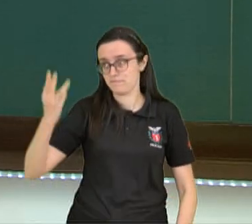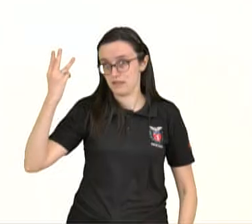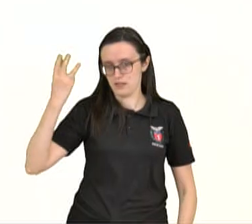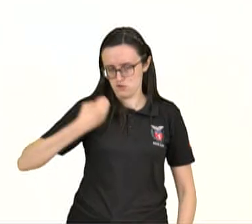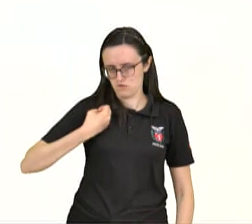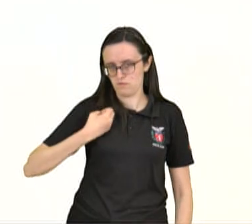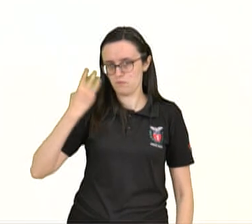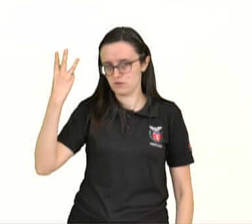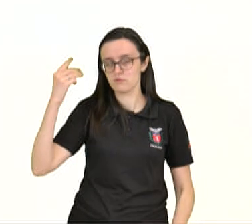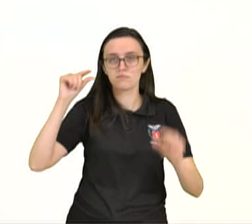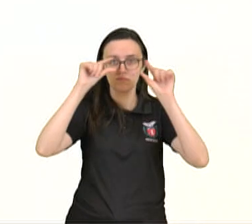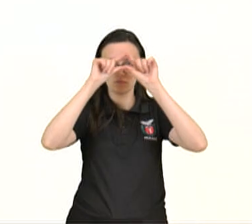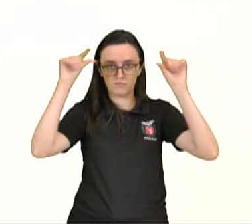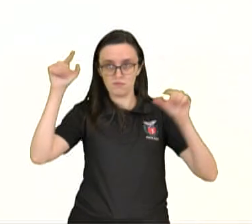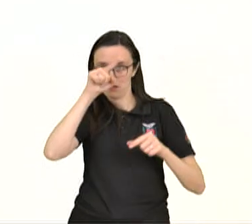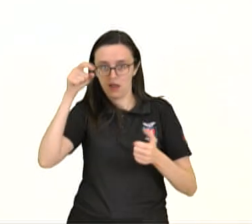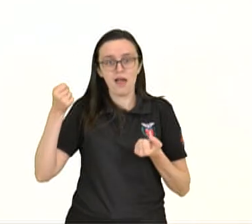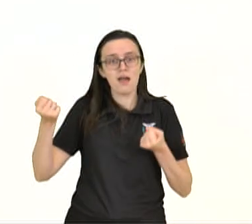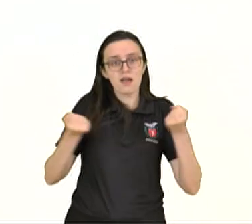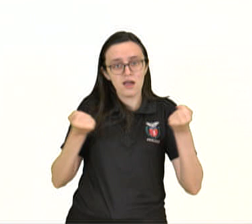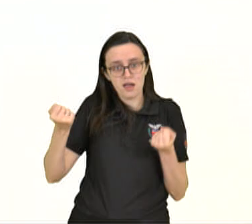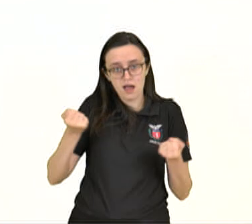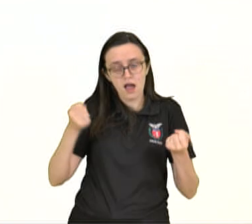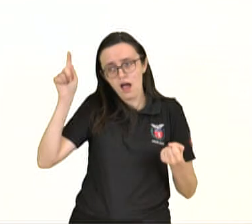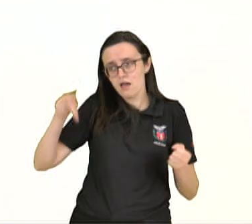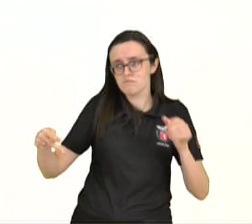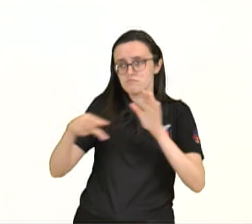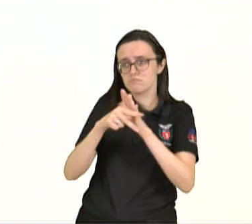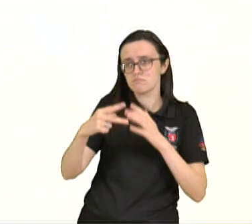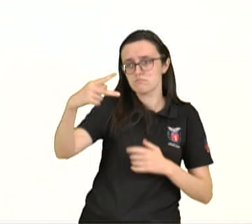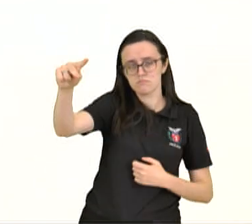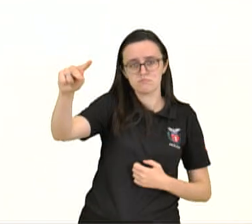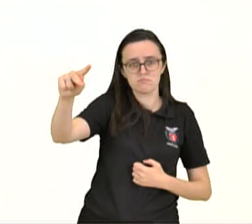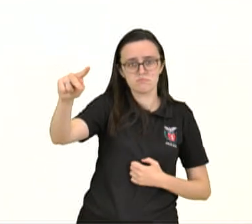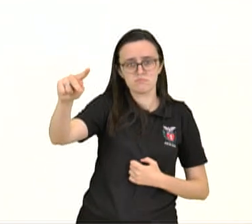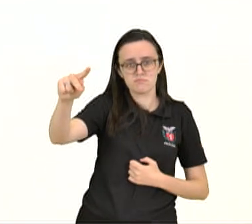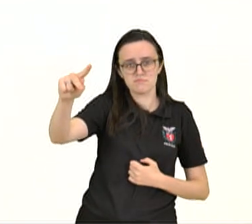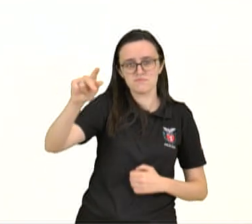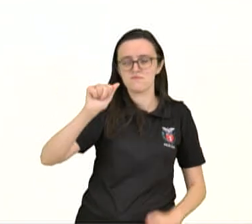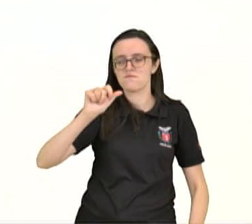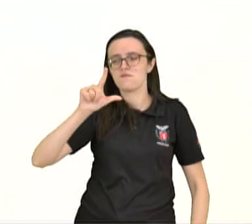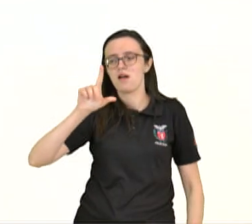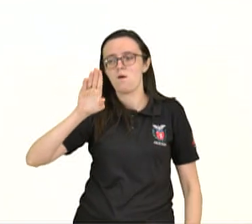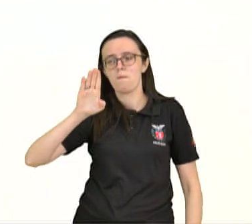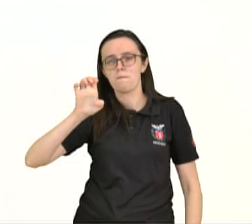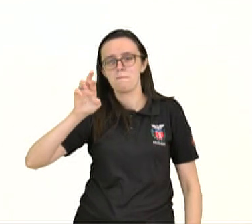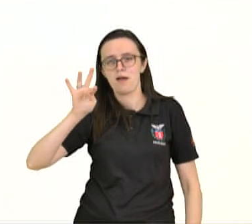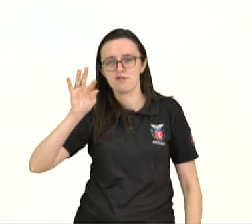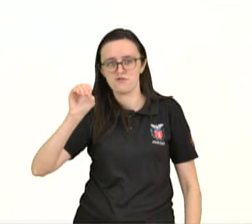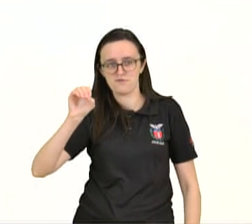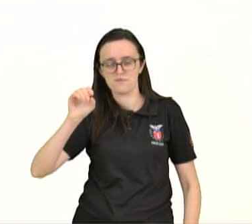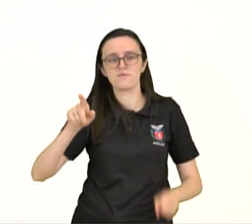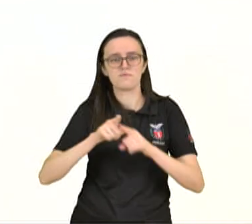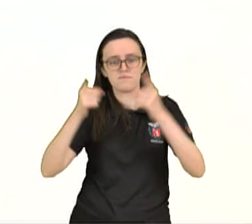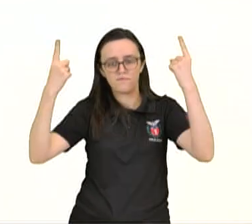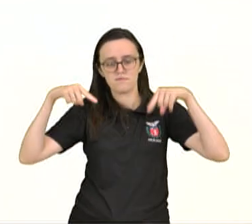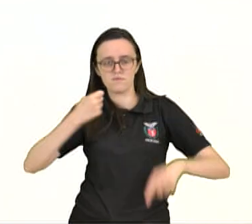carros, são de Alberto. Esses carros são de Alberto. E o número 4, já